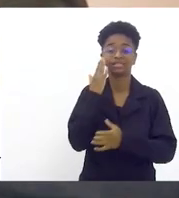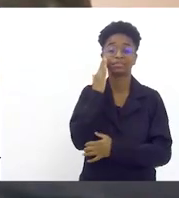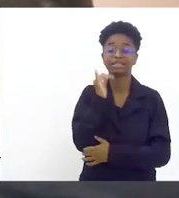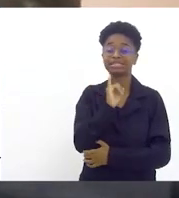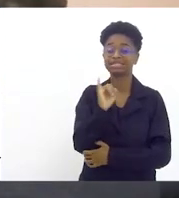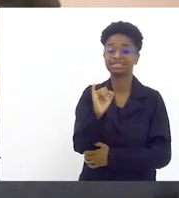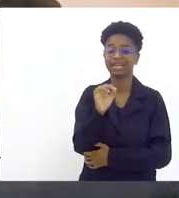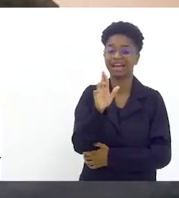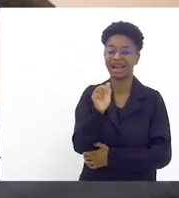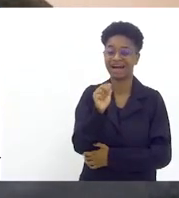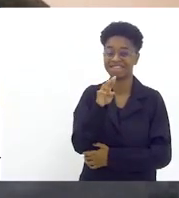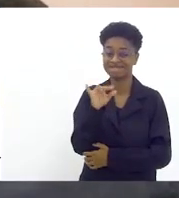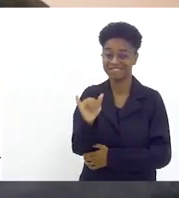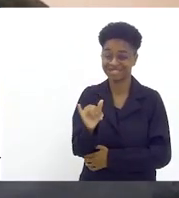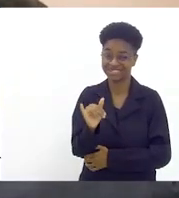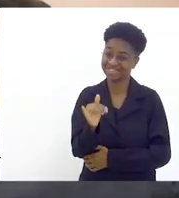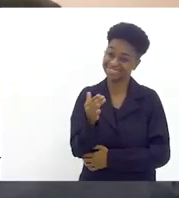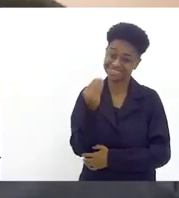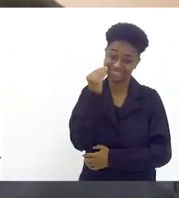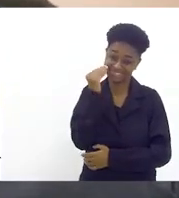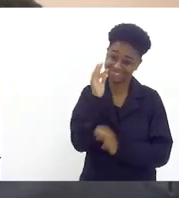encerrar...